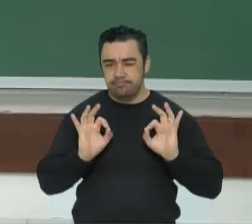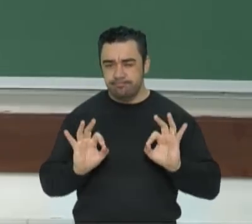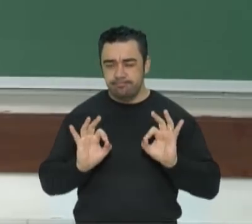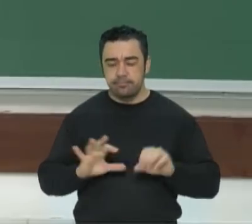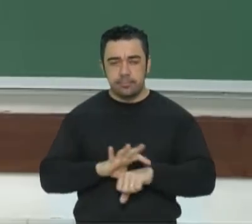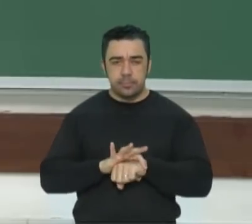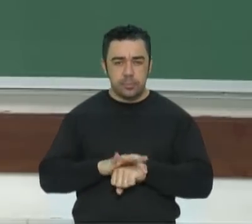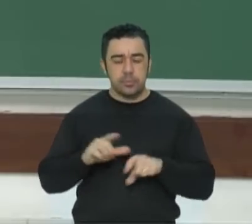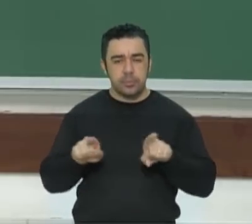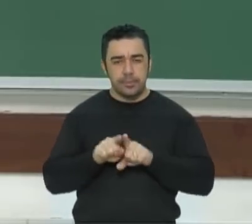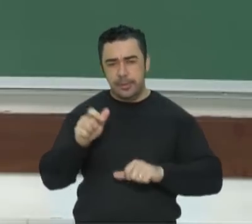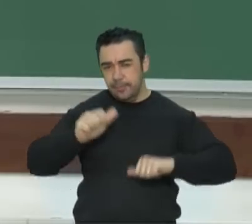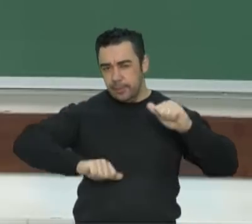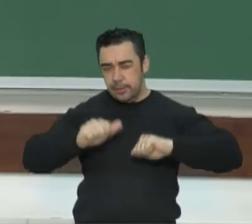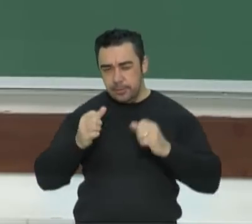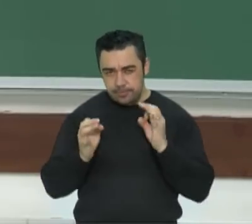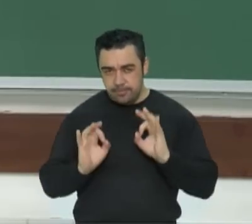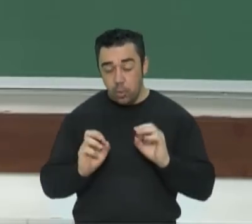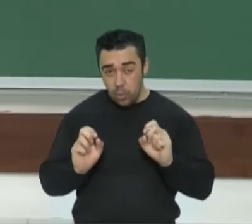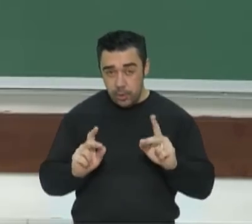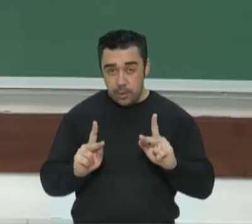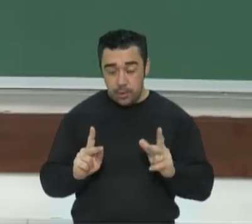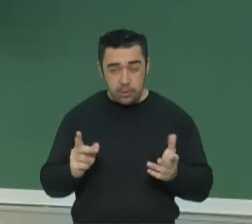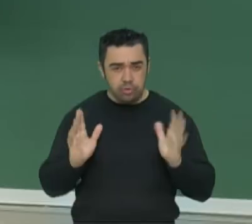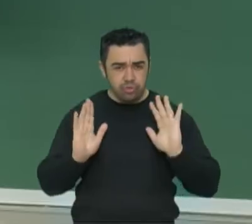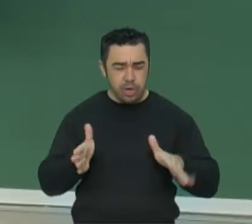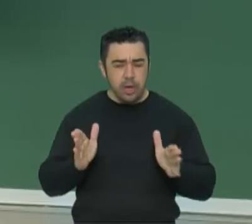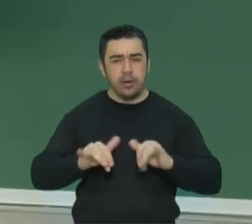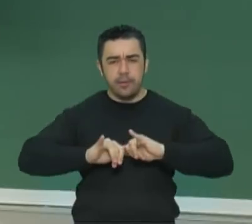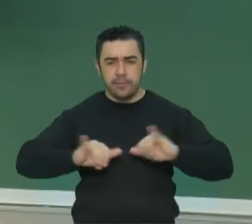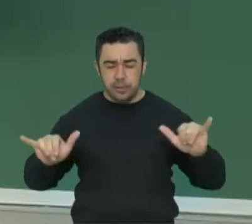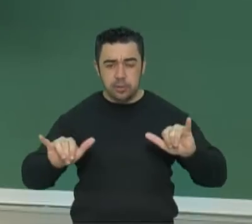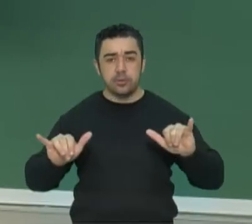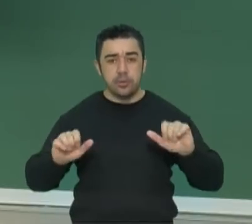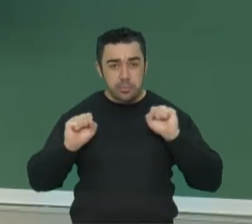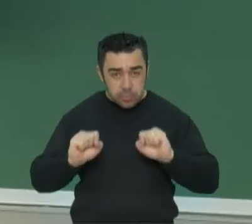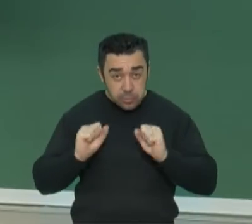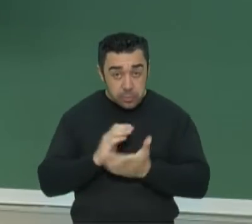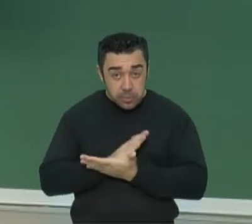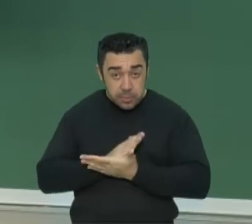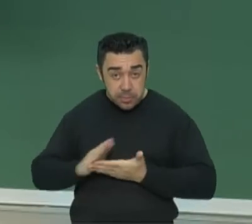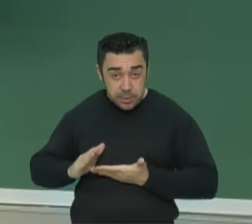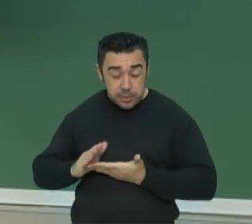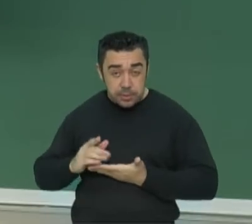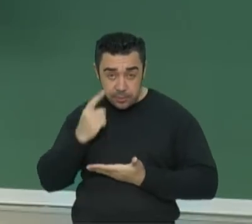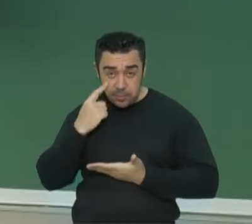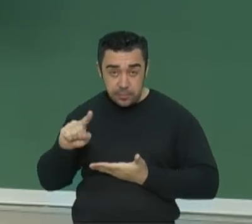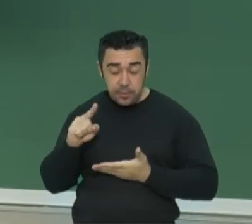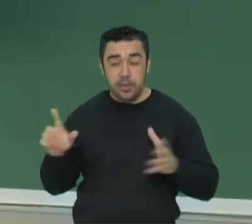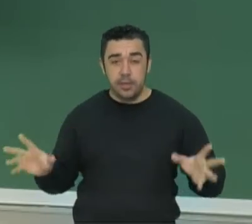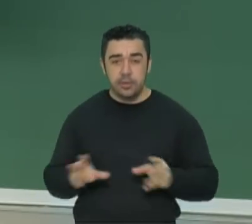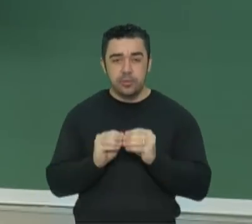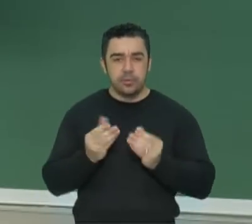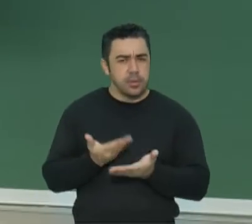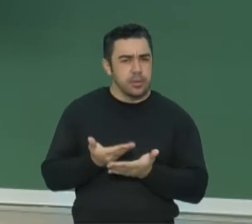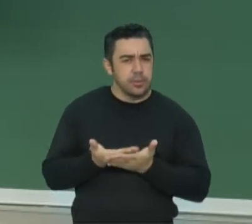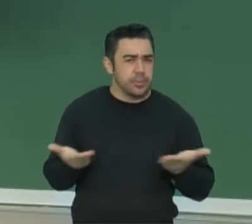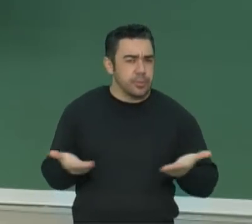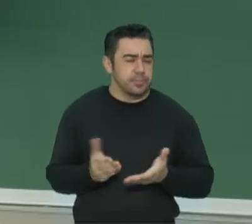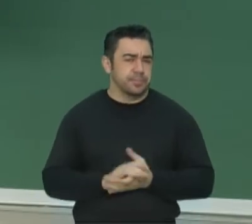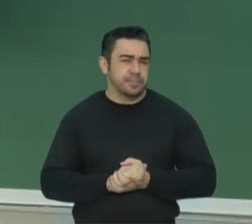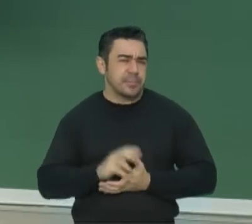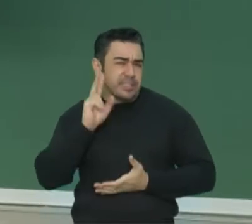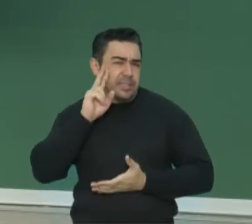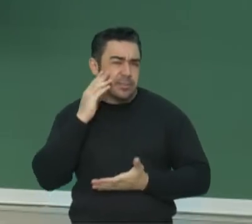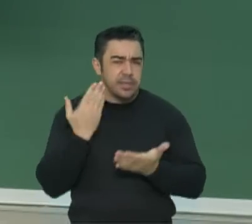a sua avaliação. Ok? Recados dados, podemos começar nossa revisão de hoje? Lembra que na